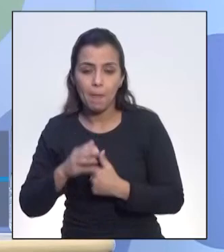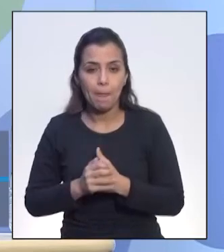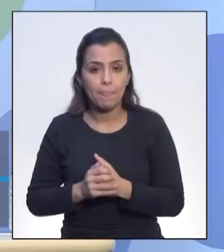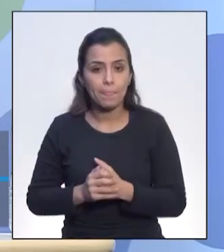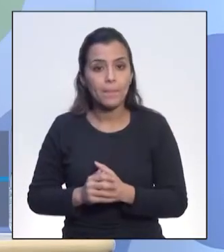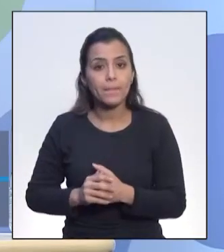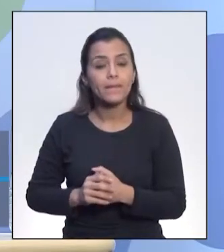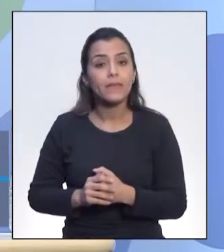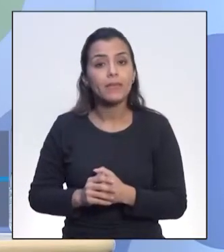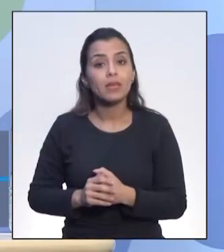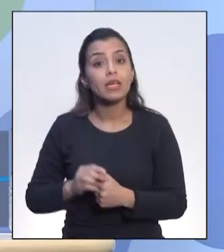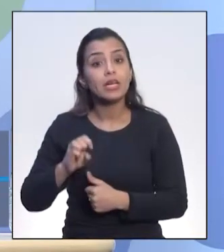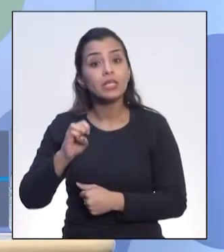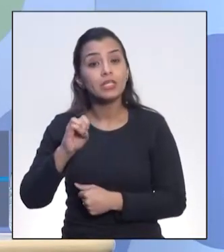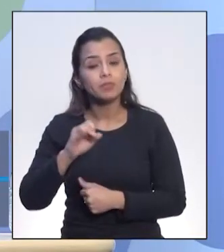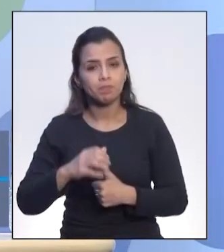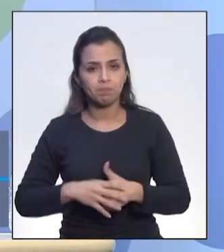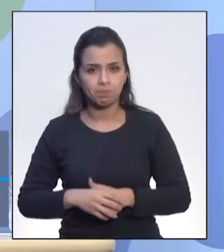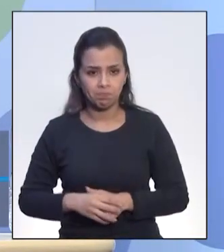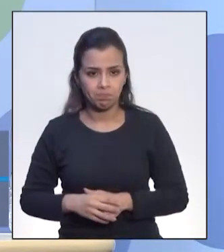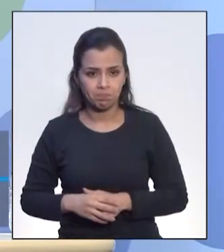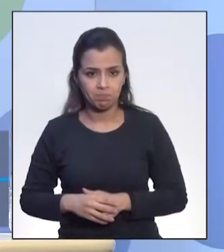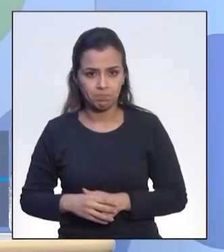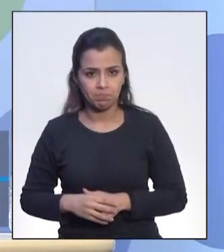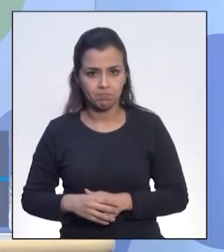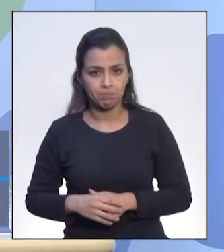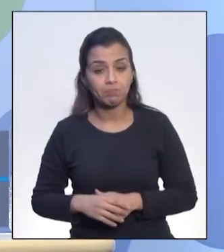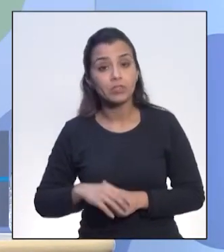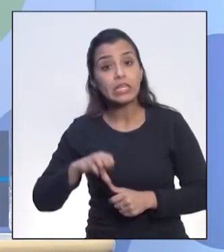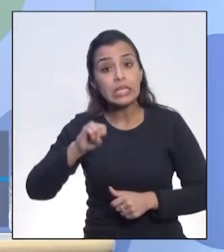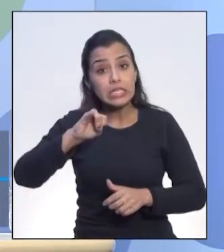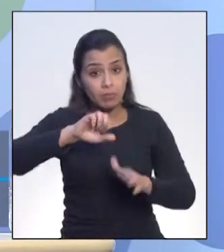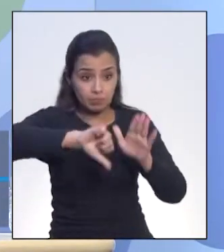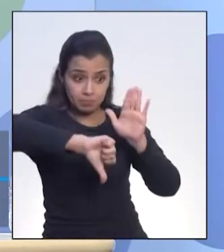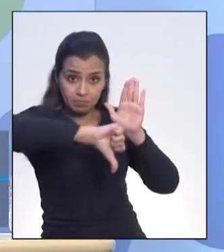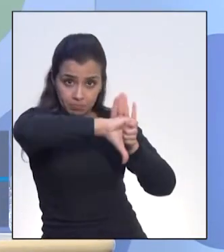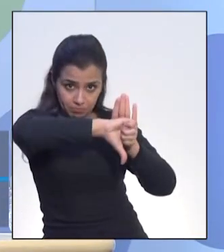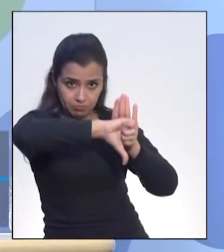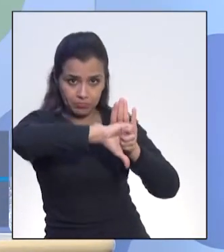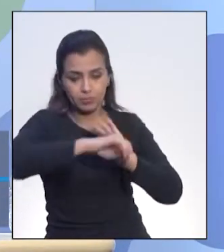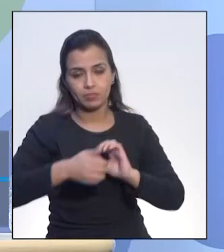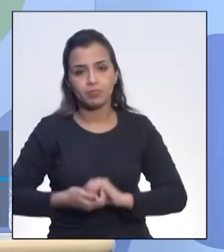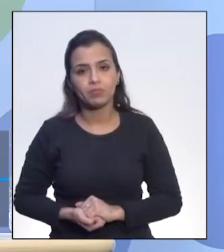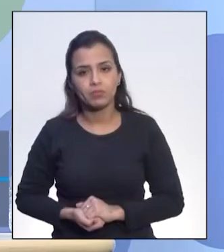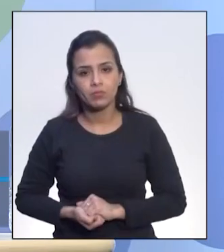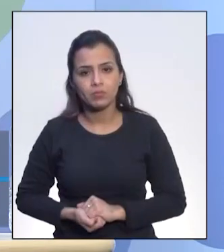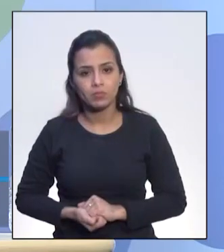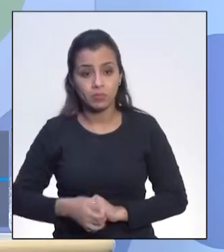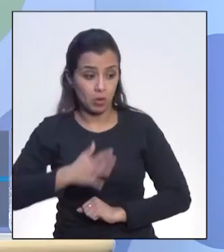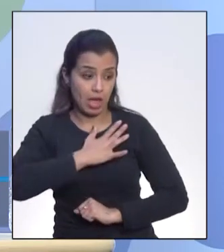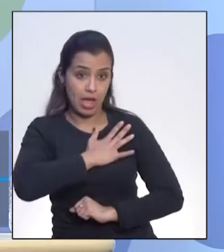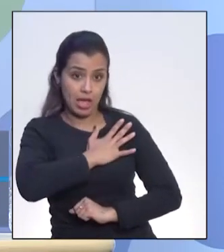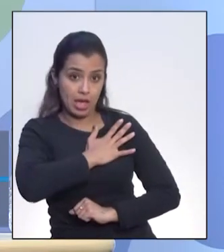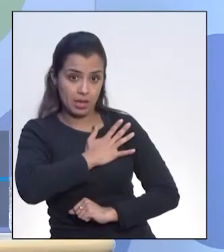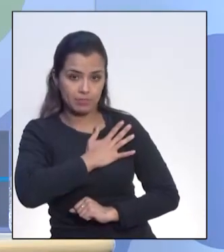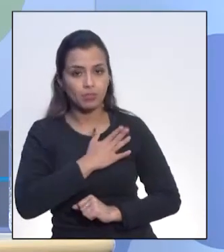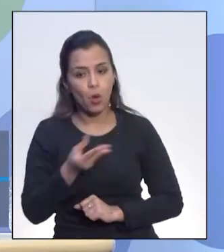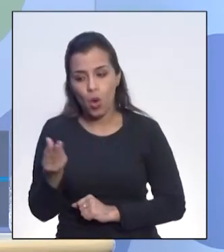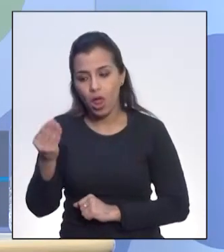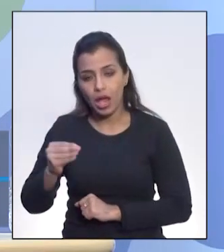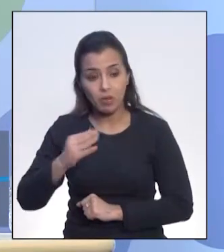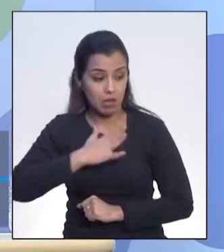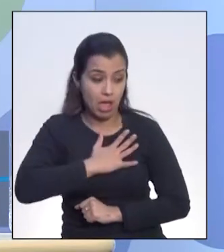lá. Se o crime não... essa eu achei maravilhosa. Se o crime não... racismo não existe, colocaram no